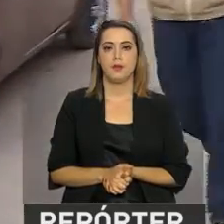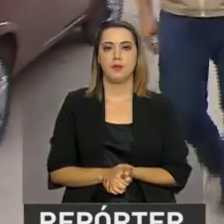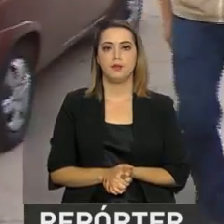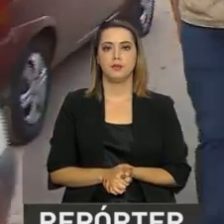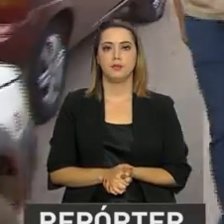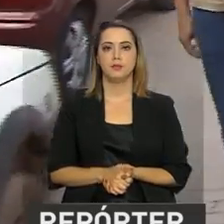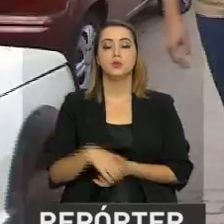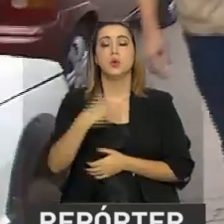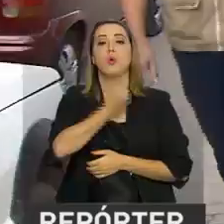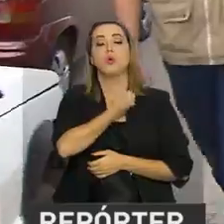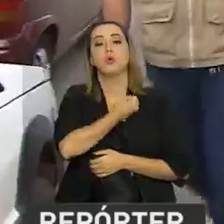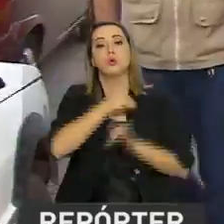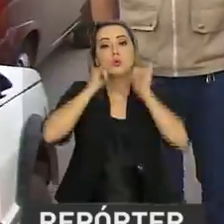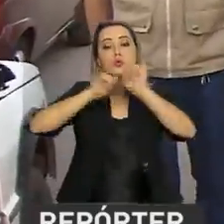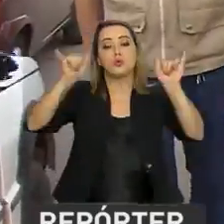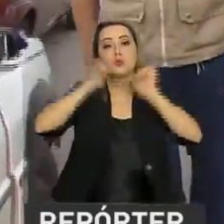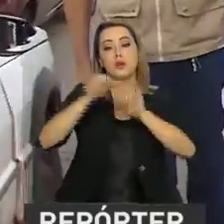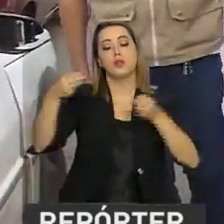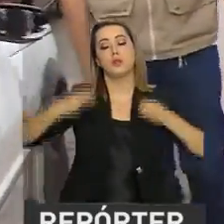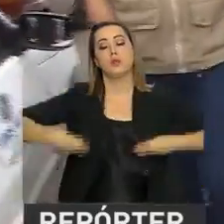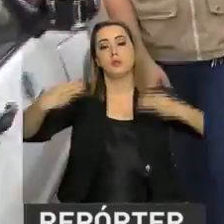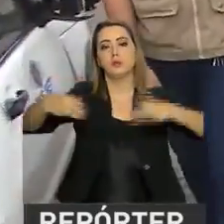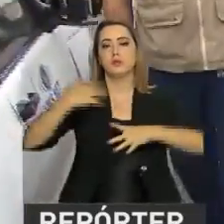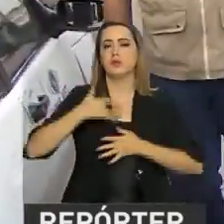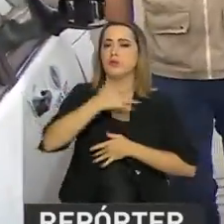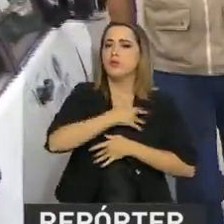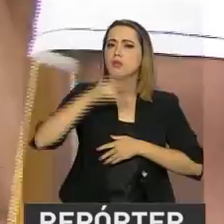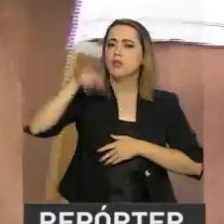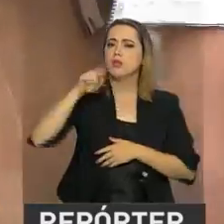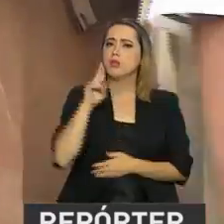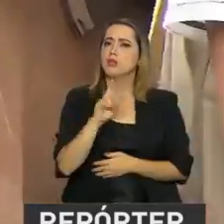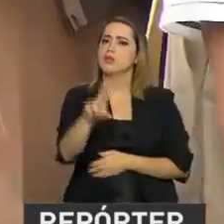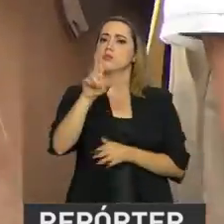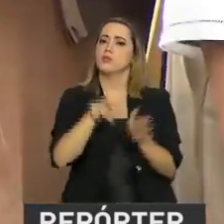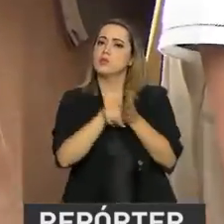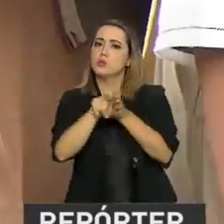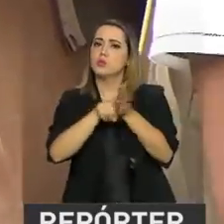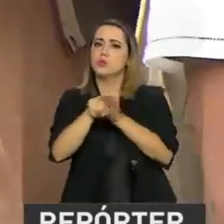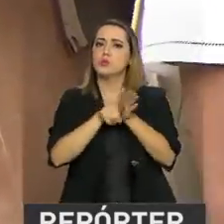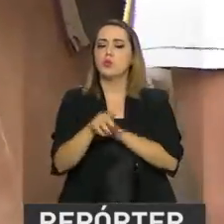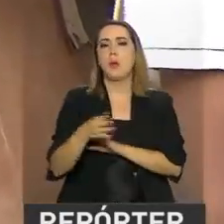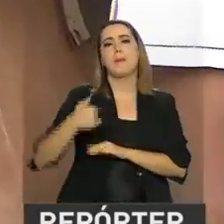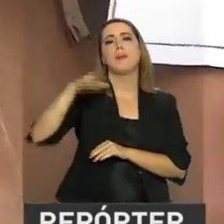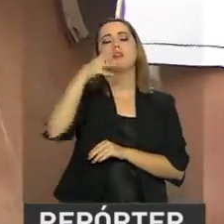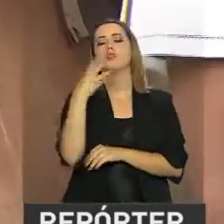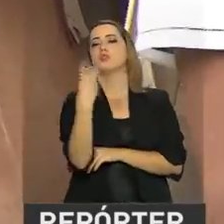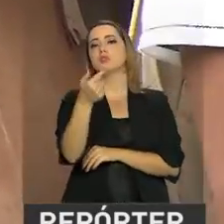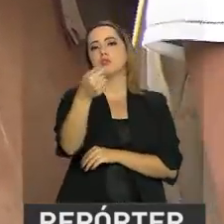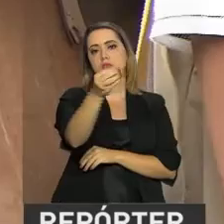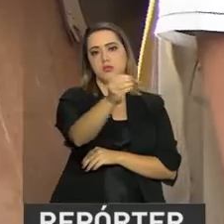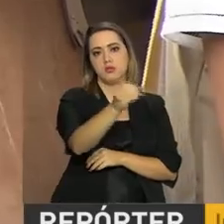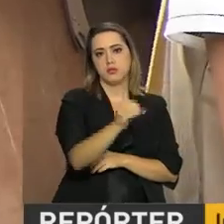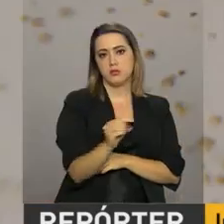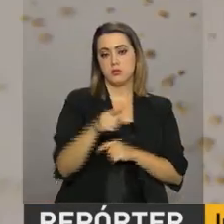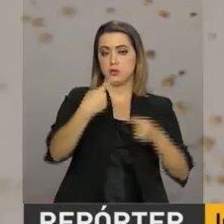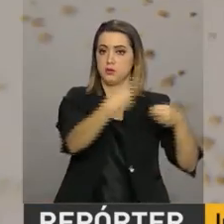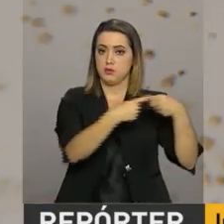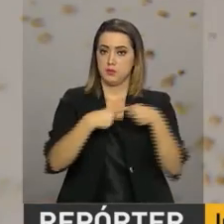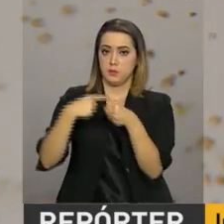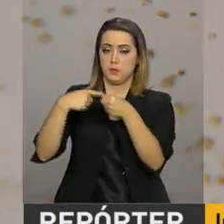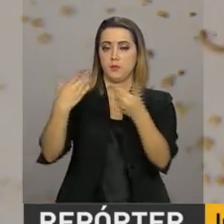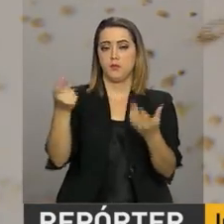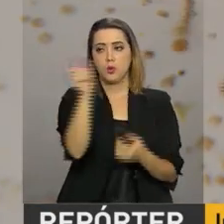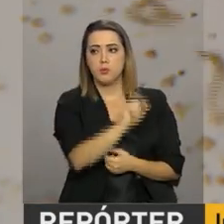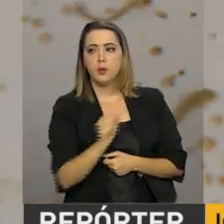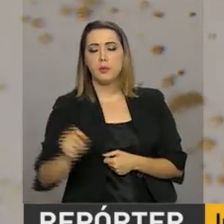O dado divulgado pelo Ministério da Saúde é resultado de uma pesquisa realizada em mais de 3.700 municípios do país. O